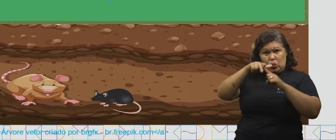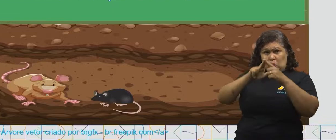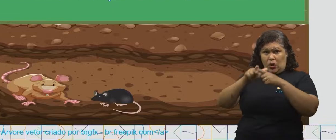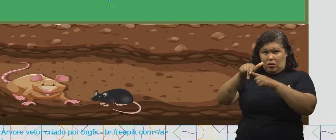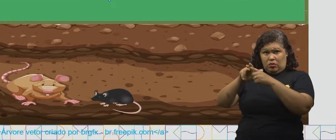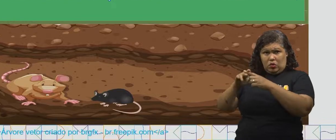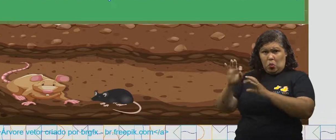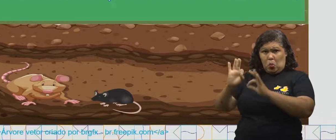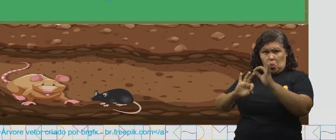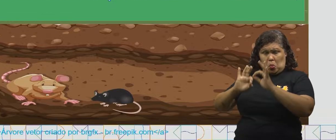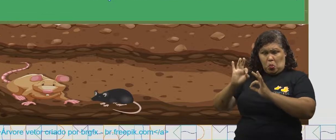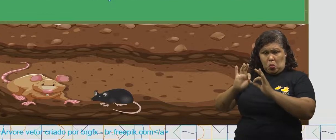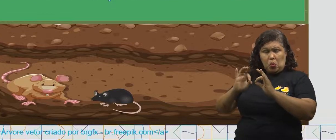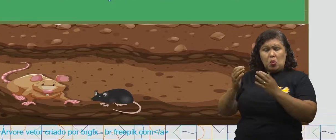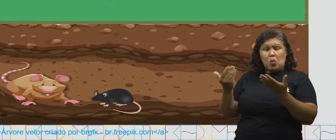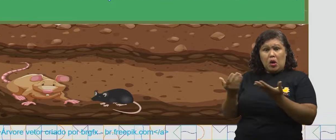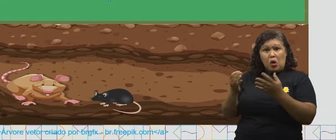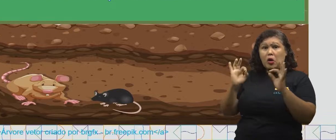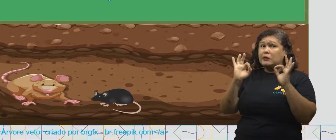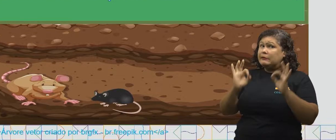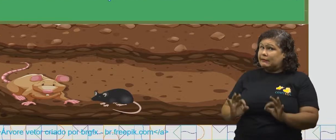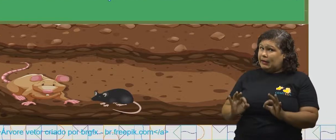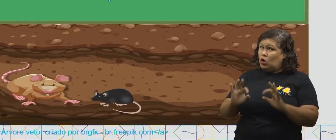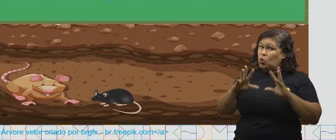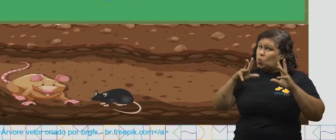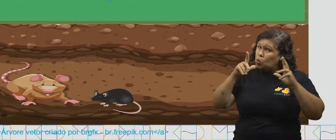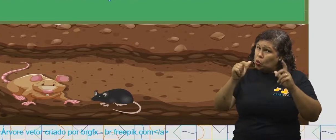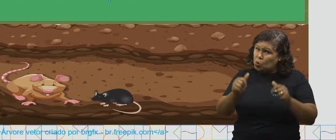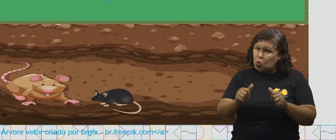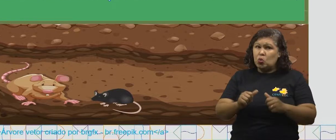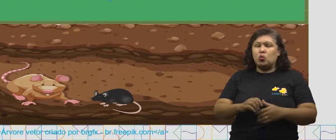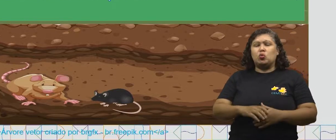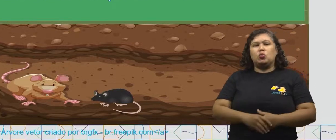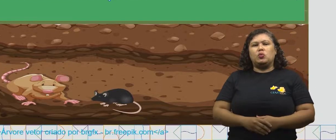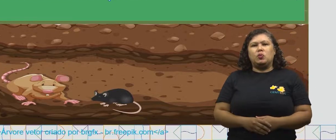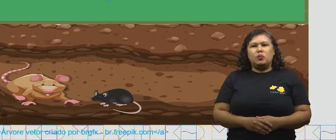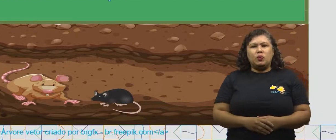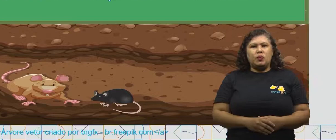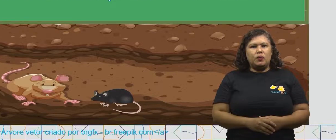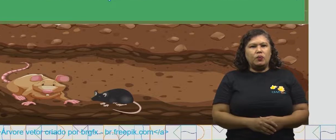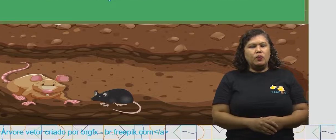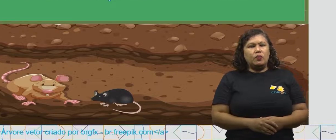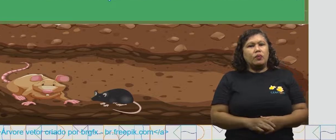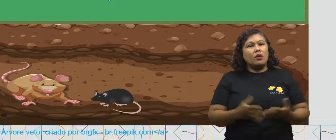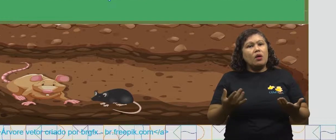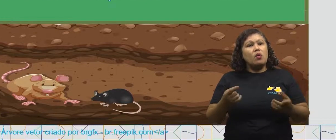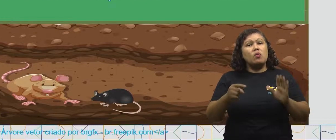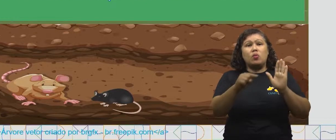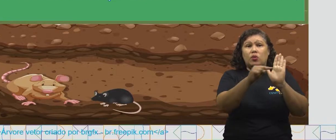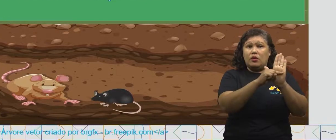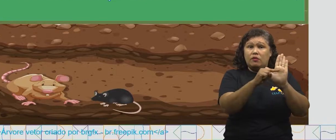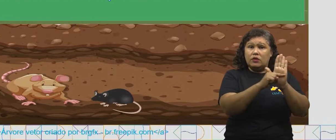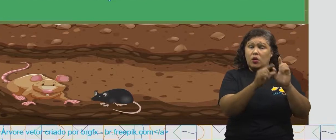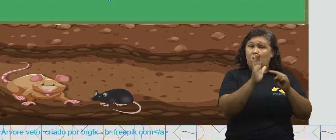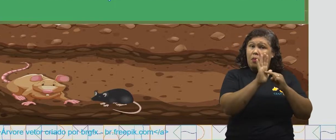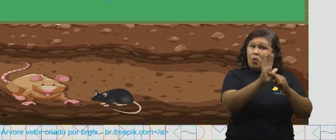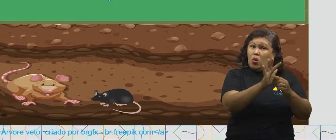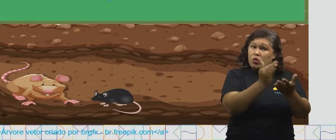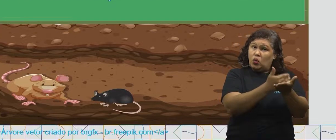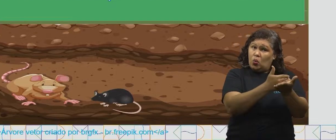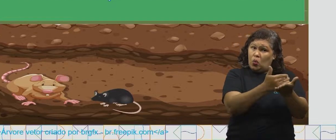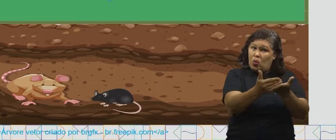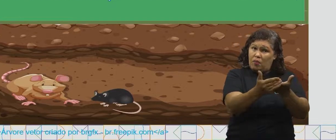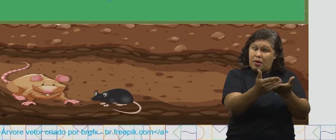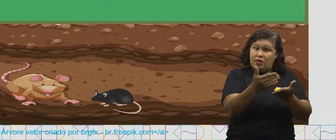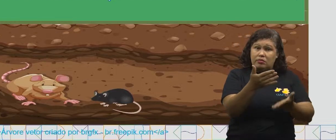para ajeitarmos essas falas. Agora sim está tudo no local correto. O travessão indicando o início da